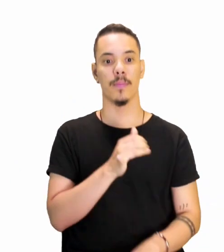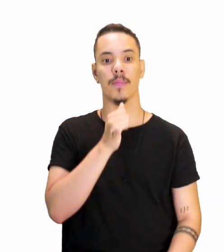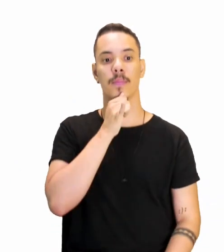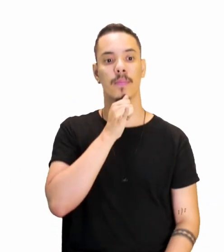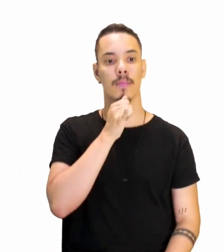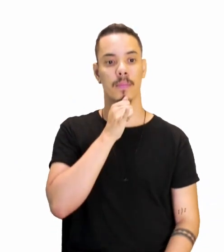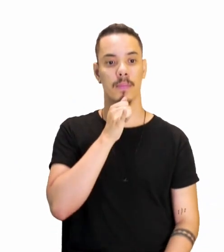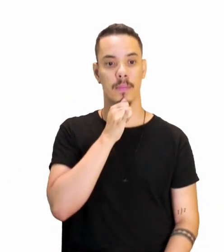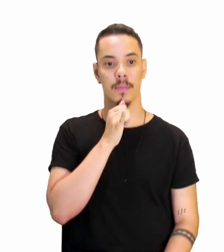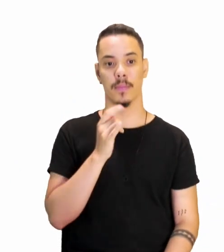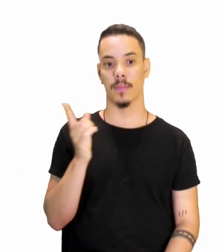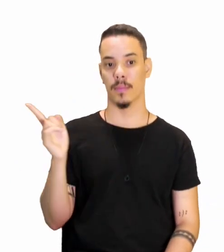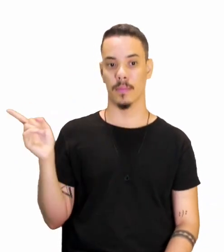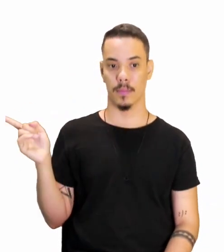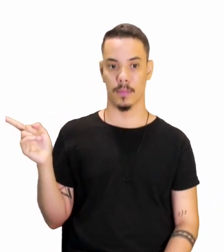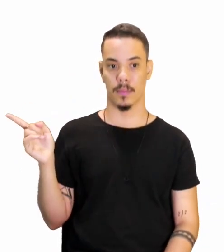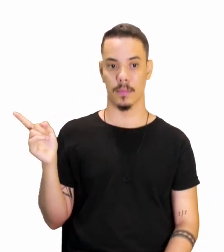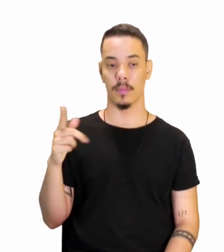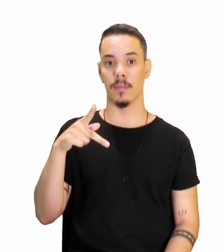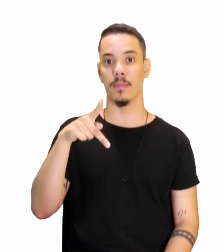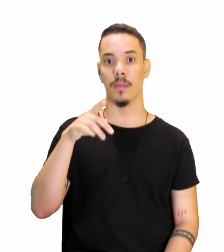tenho pedregulho,